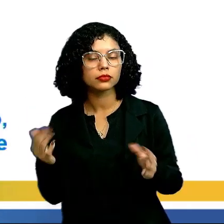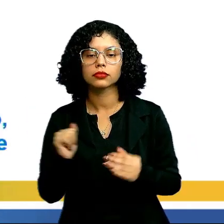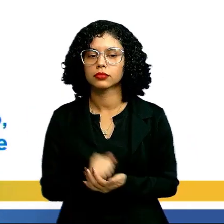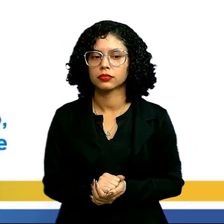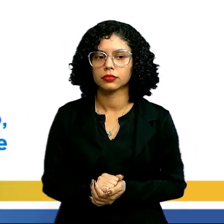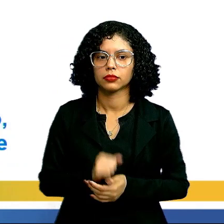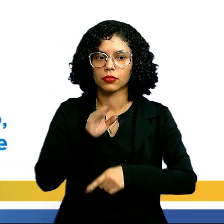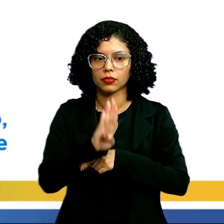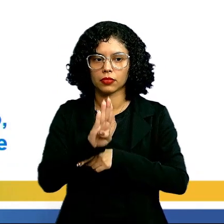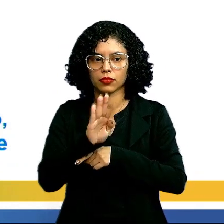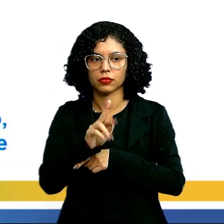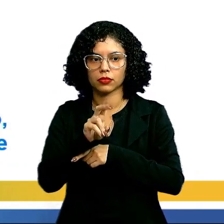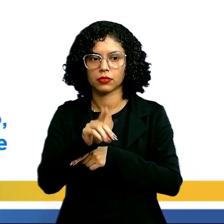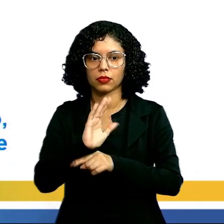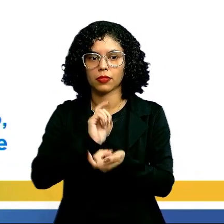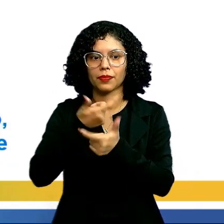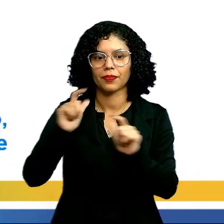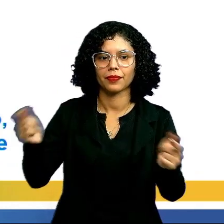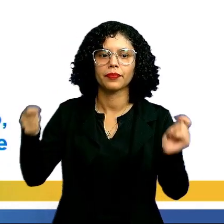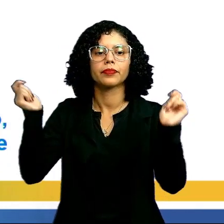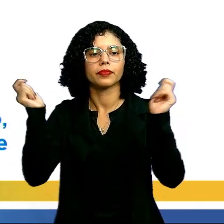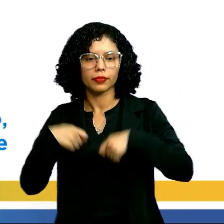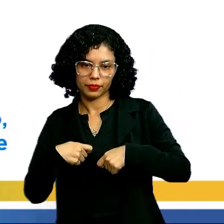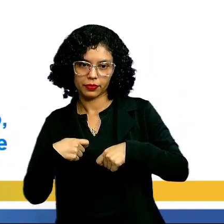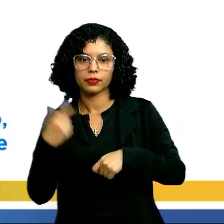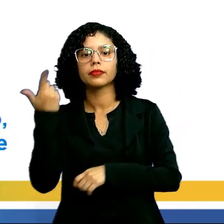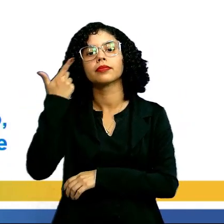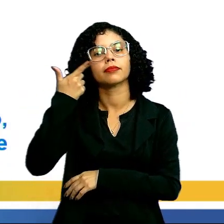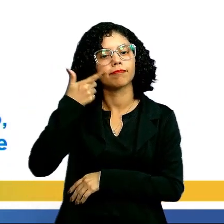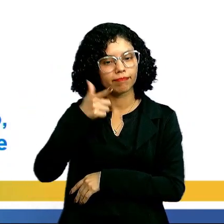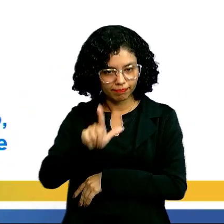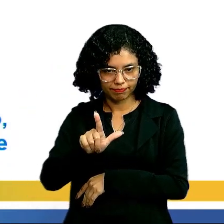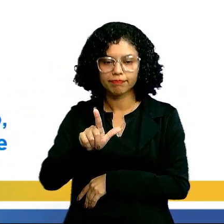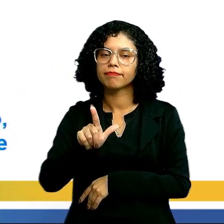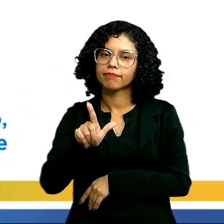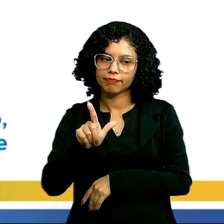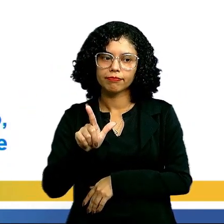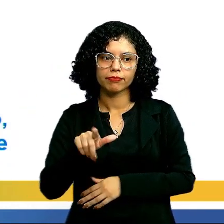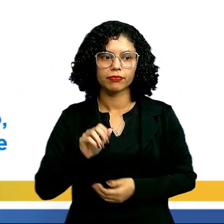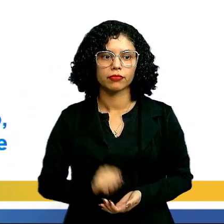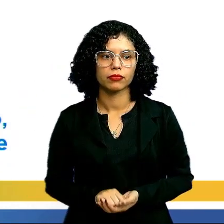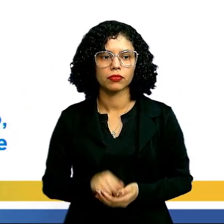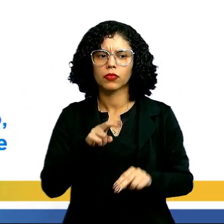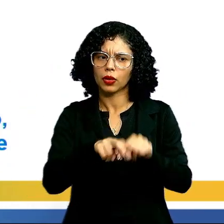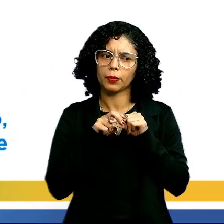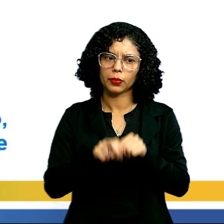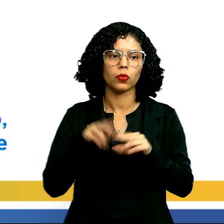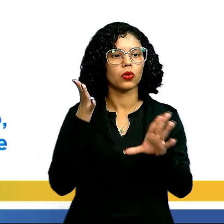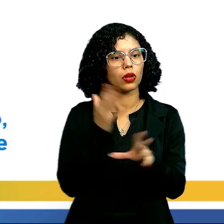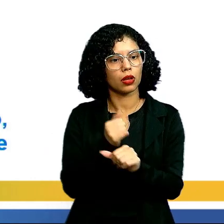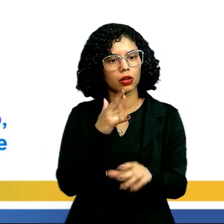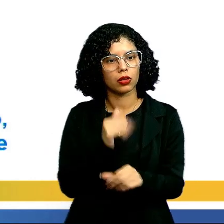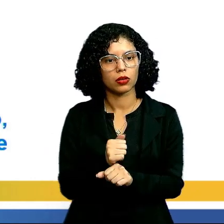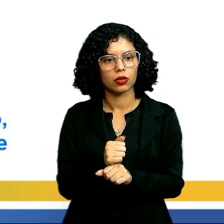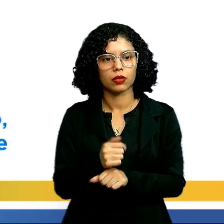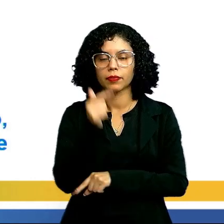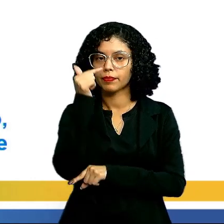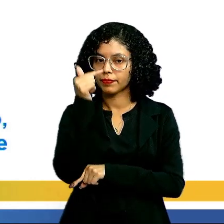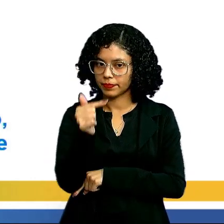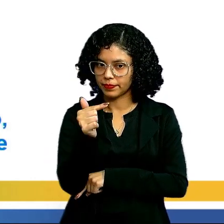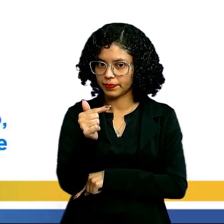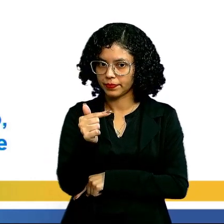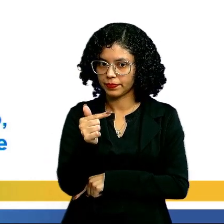Portanto, Bernardo terá maior probabilidade de ganhar o jogo, pois para a